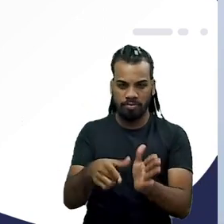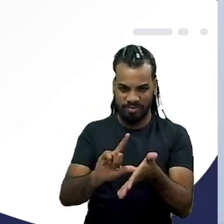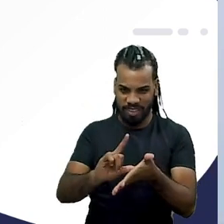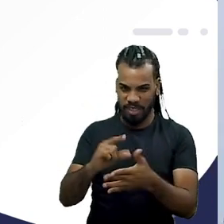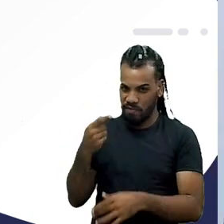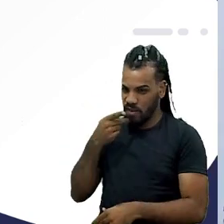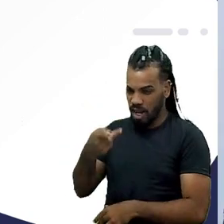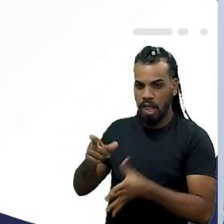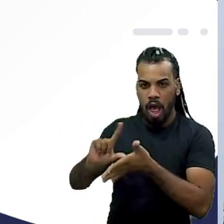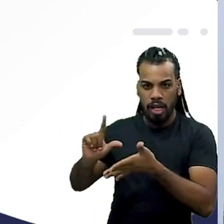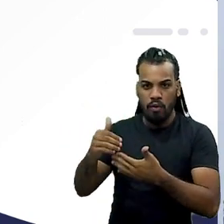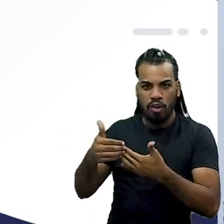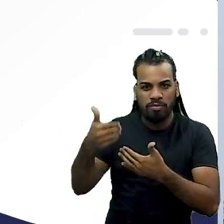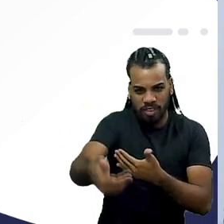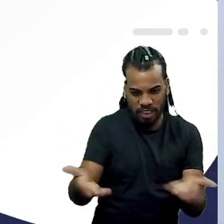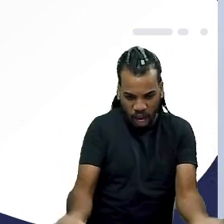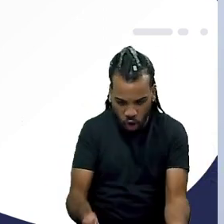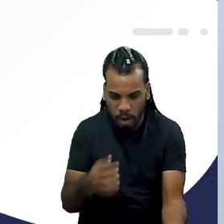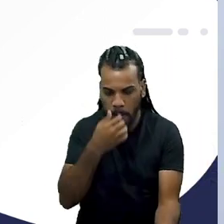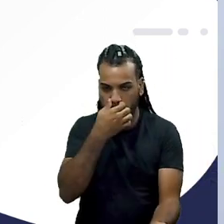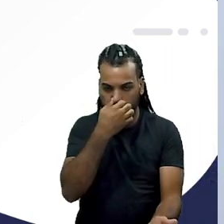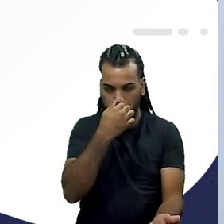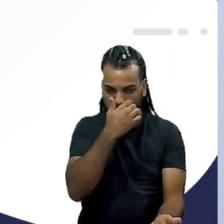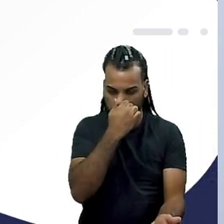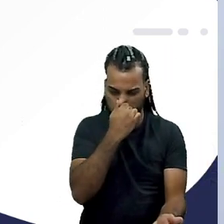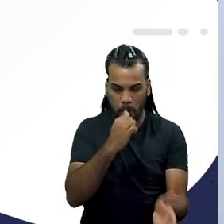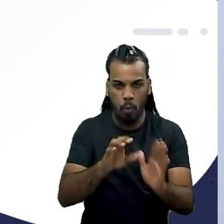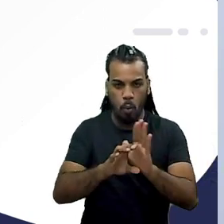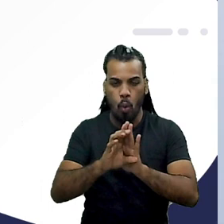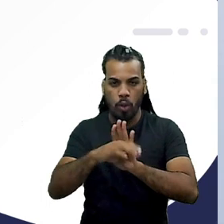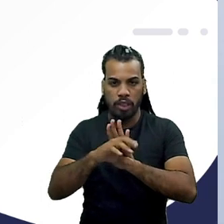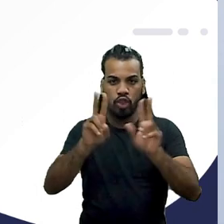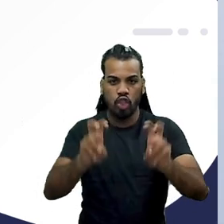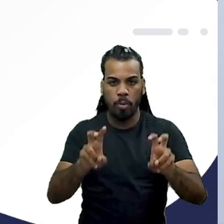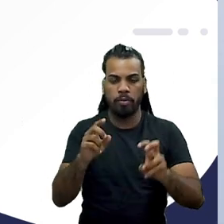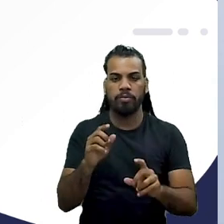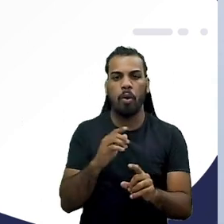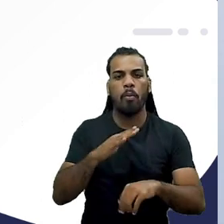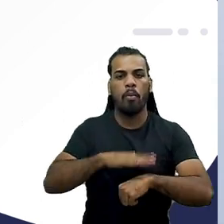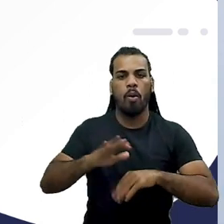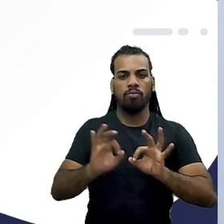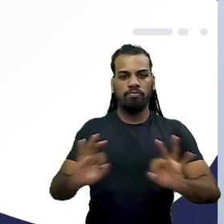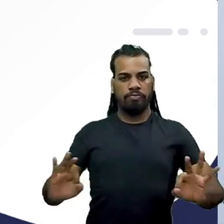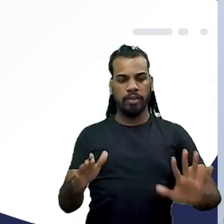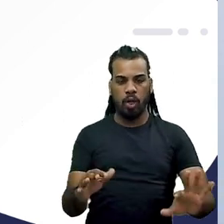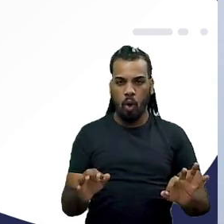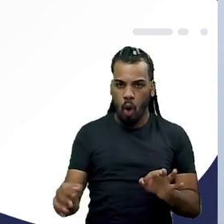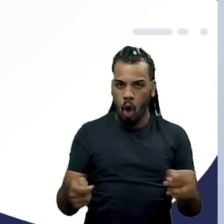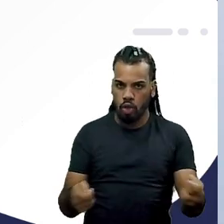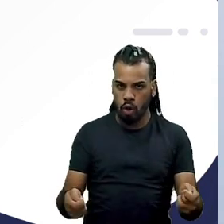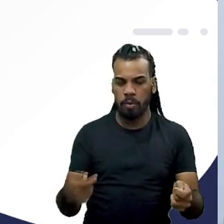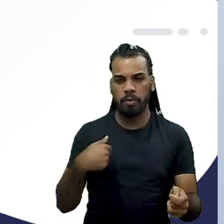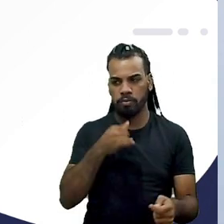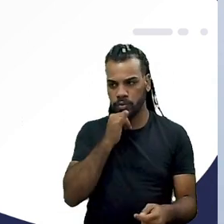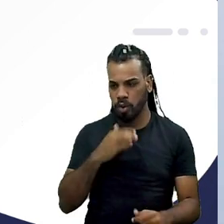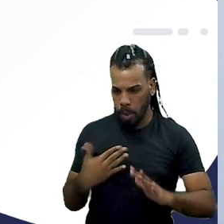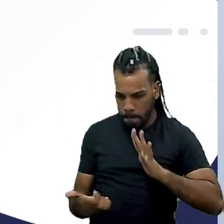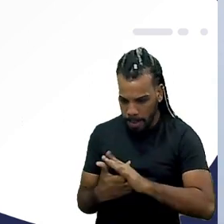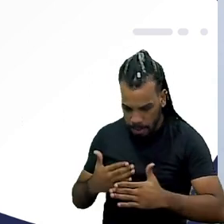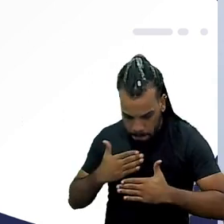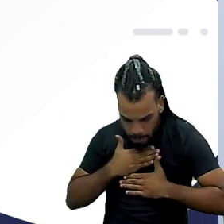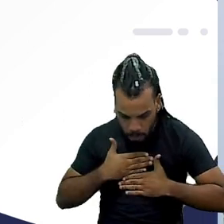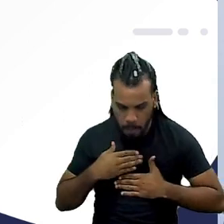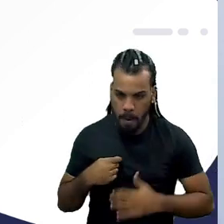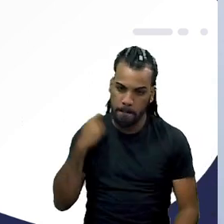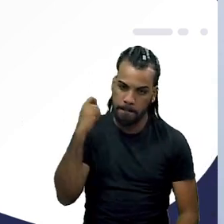vocês saberem, entender melhor esse conceito de ponto de equilíbrio. É a questão de você saber, olha, eu quando tenho uma empresa, eu tenho